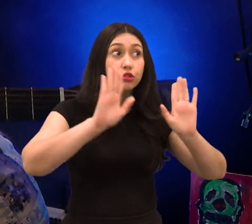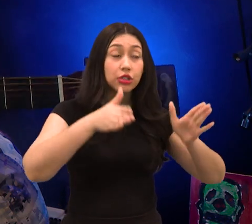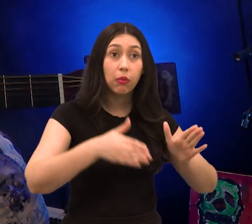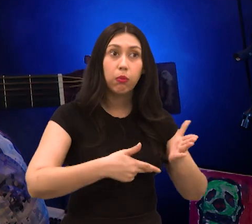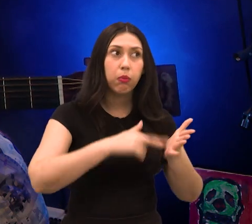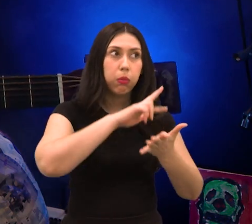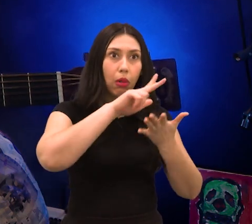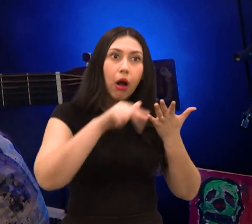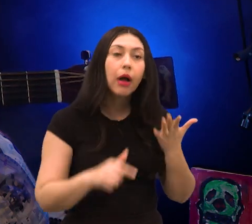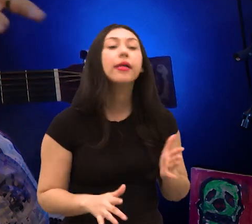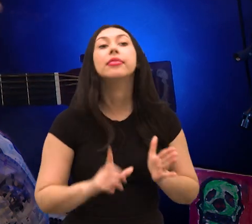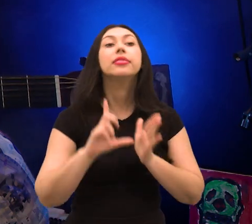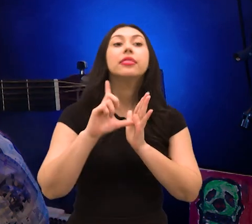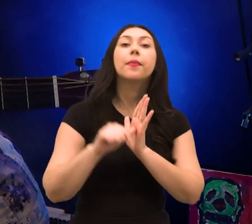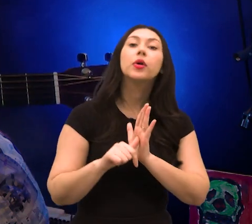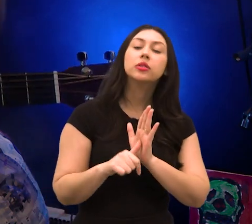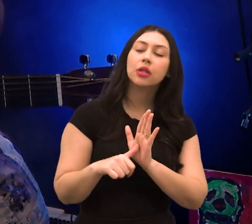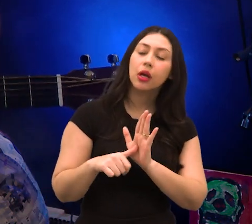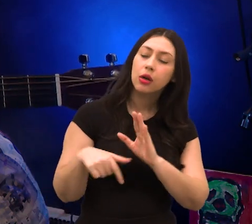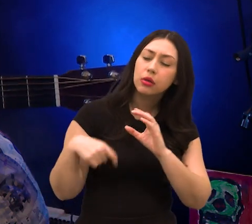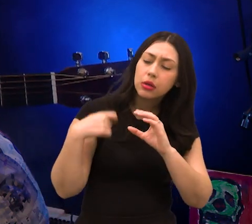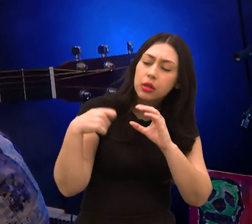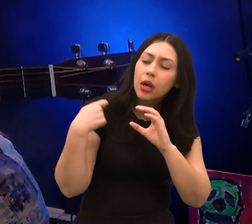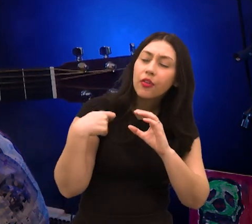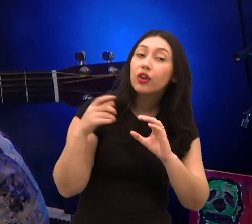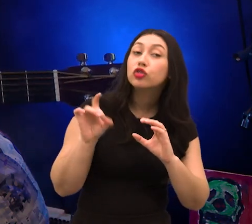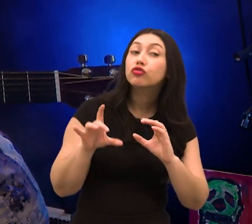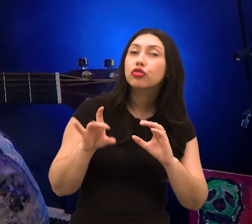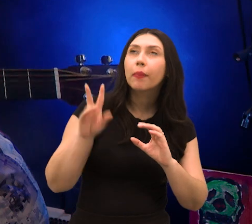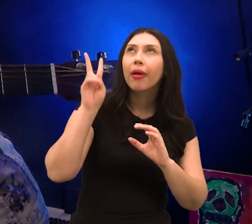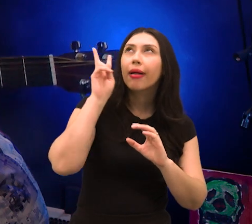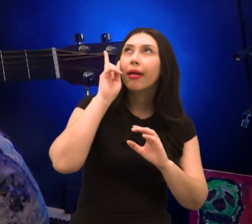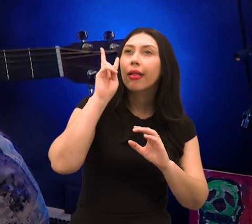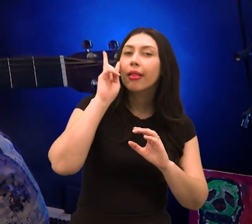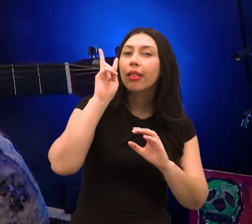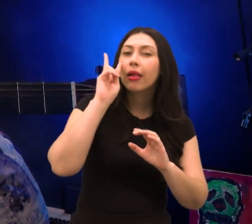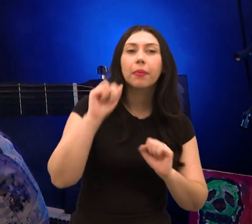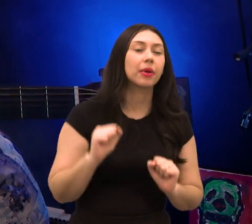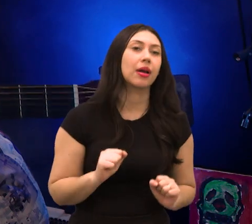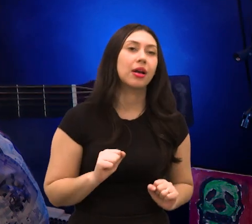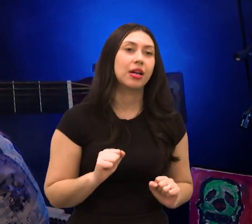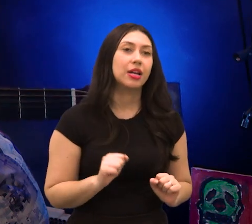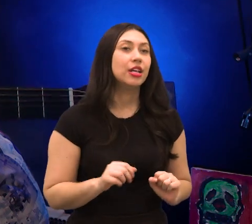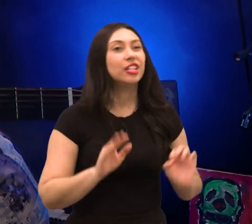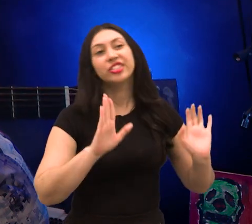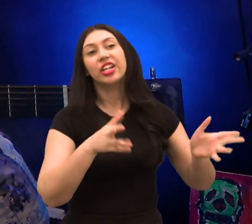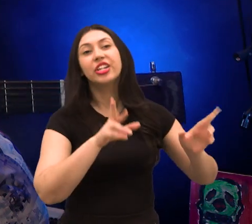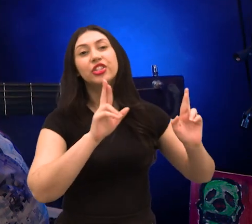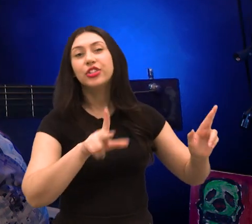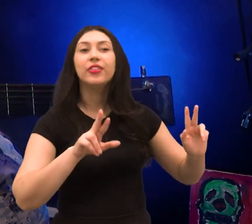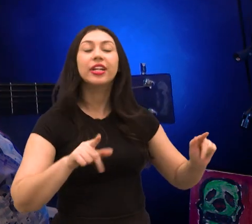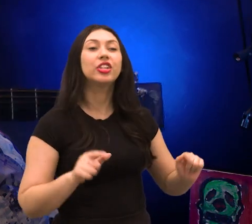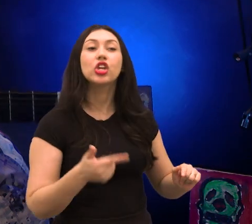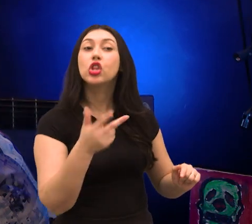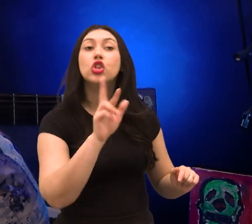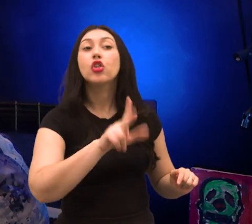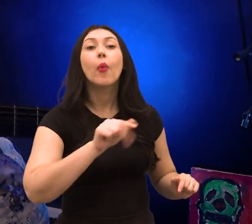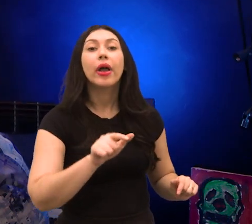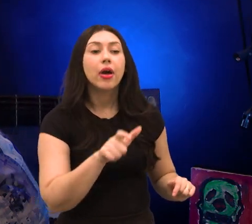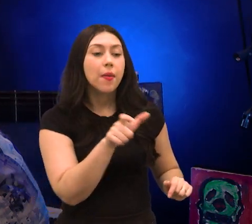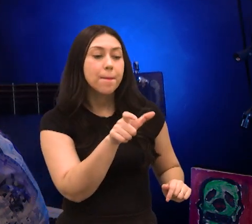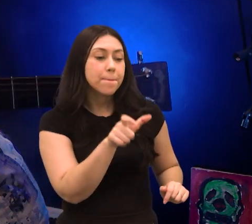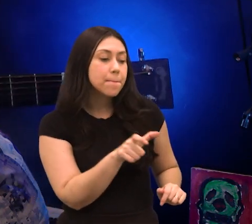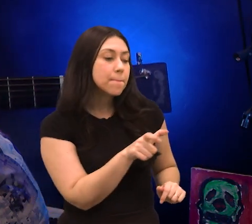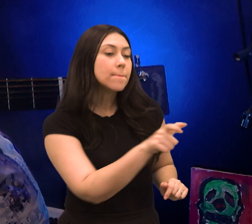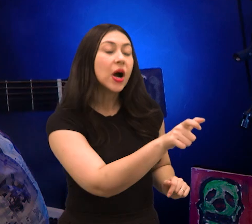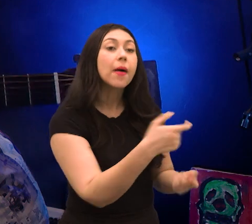que pra mim era muito. Então eu pegava e gravava as músicas só para eu não esquecer das músicas, né? Já não era mais de fitinha cassete que você gravava e